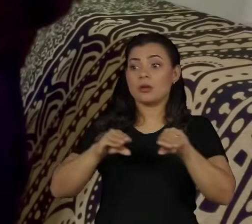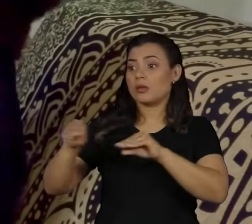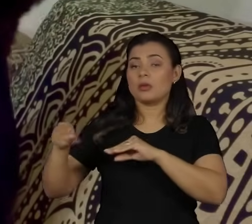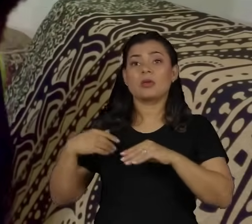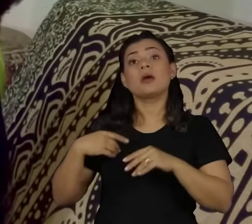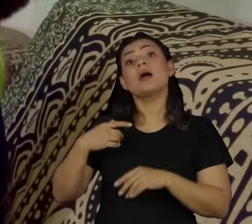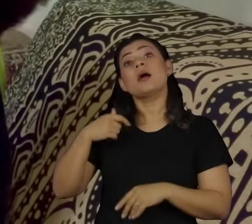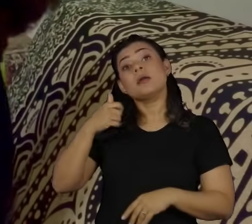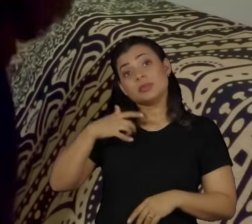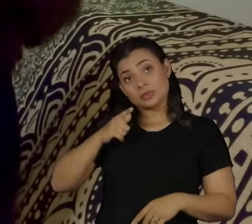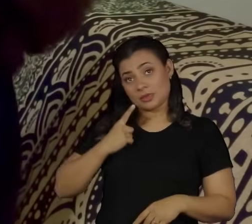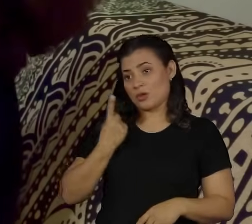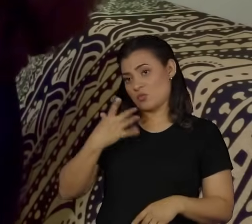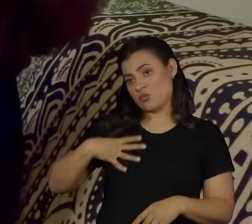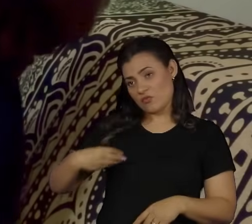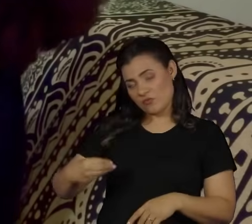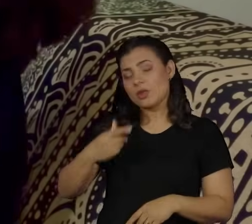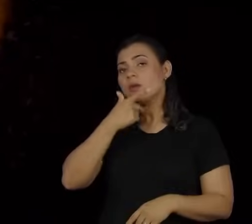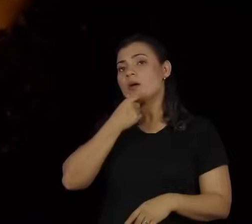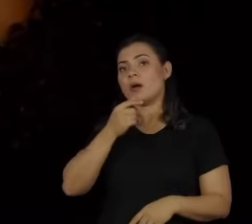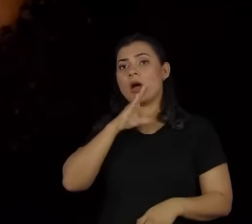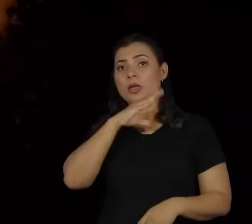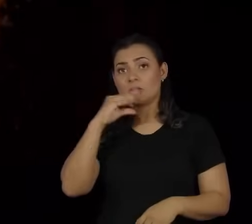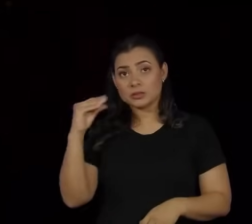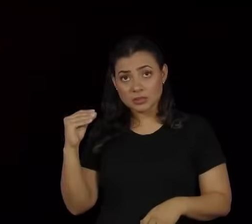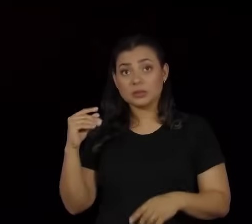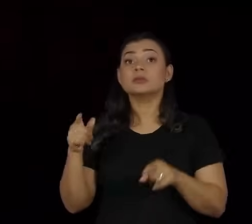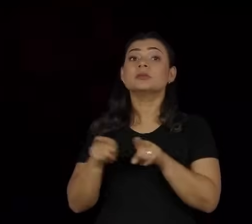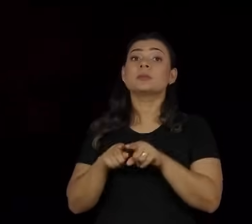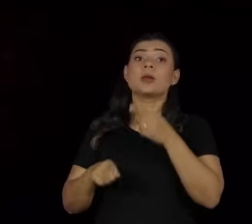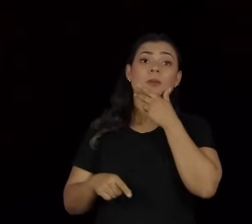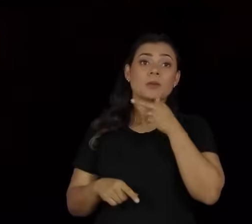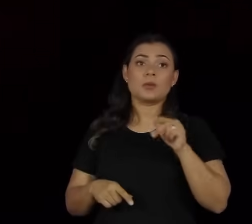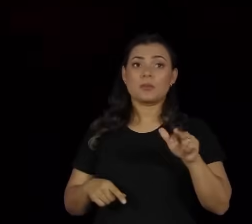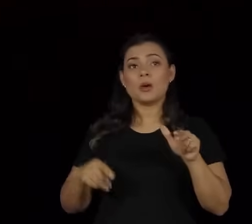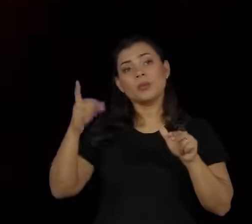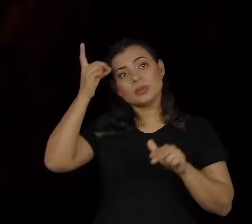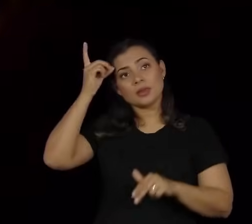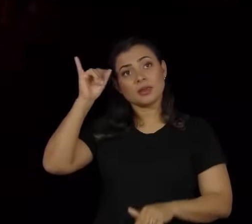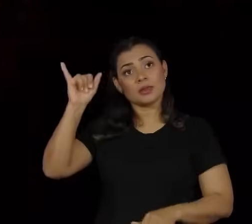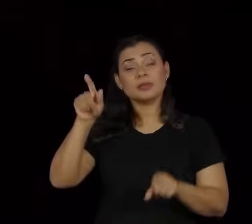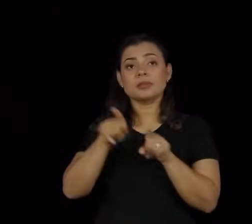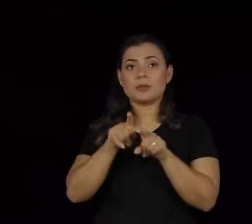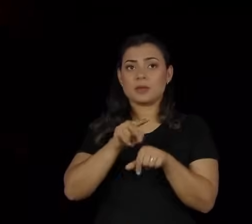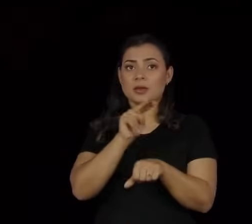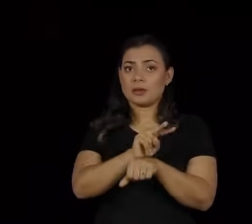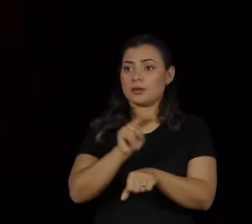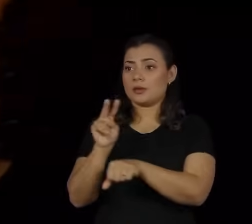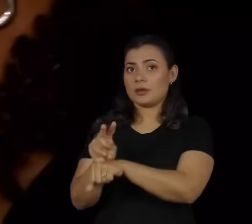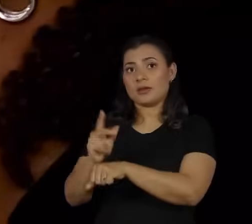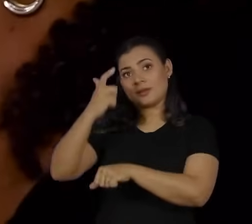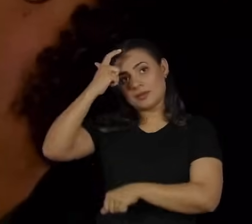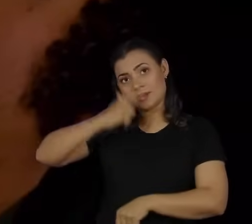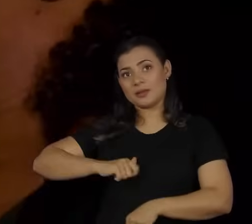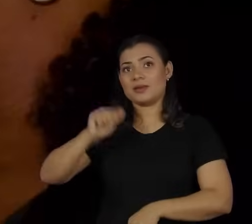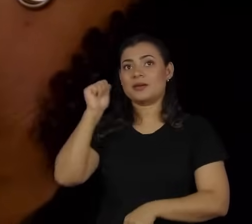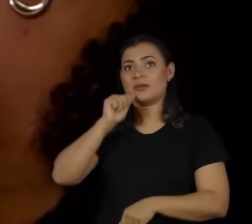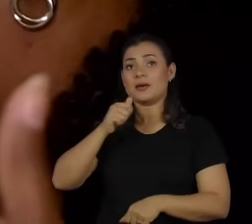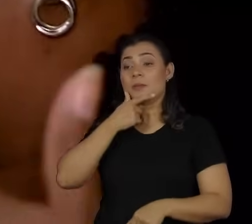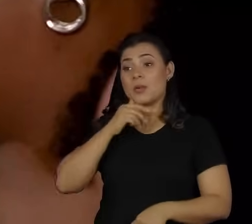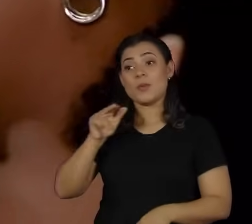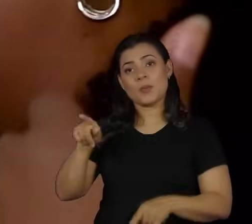menino adolescente, sou uma mulher que também cuida de um irmão com deficiência intelectual. Então eu sou esta mulher que